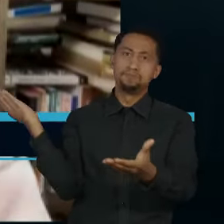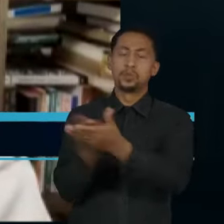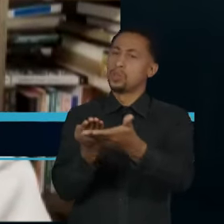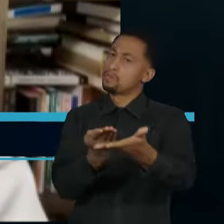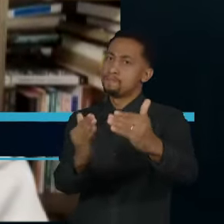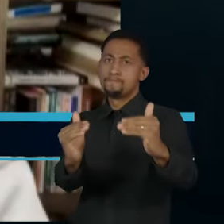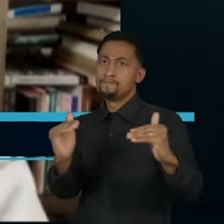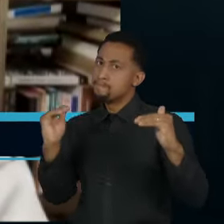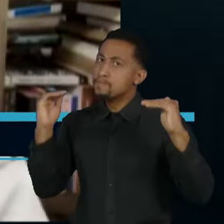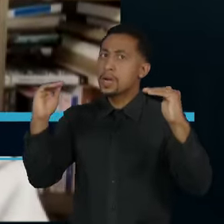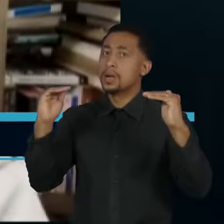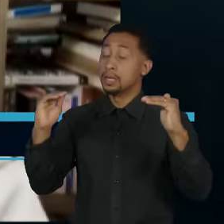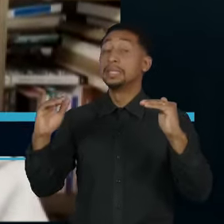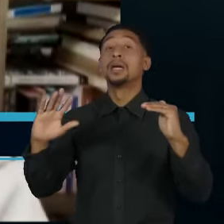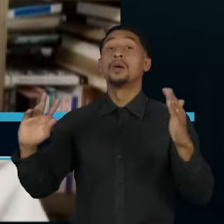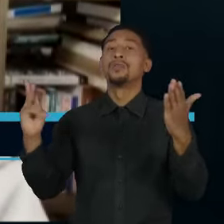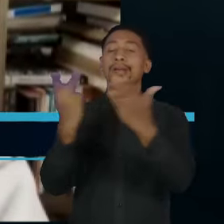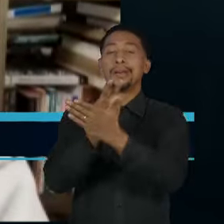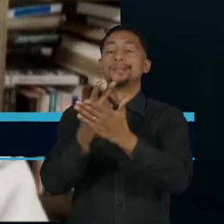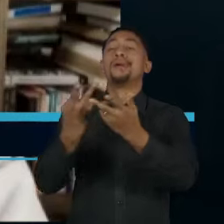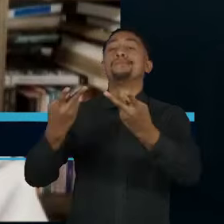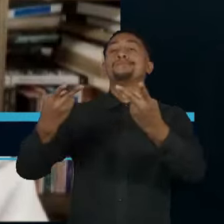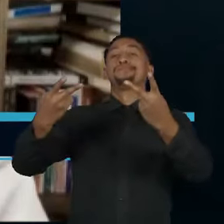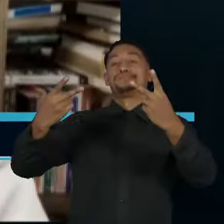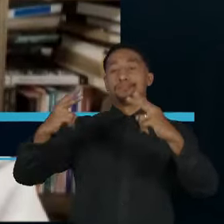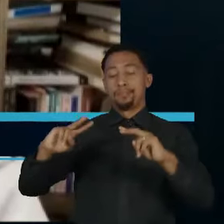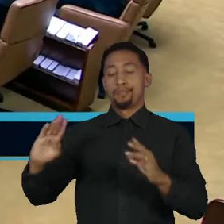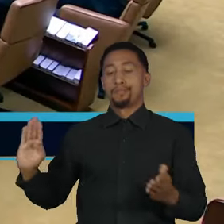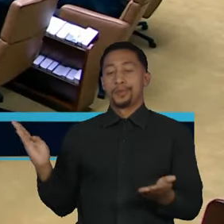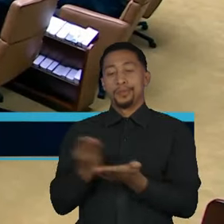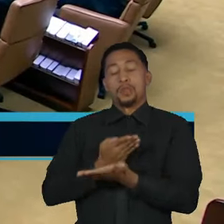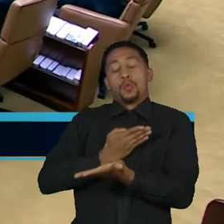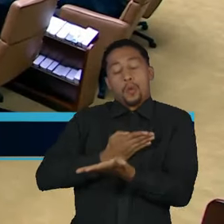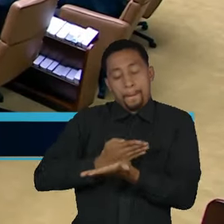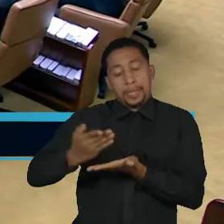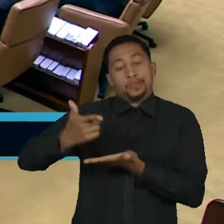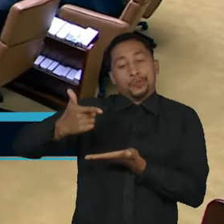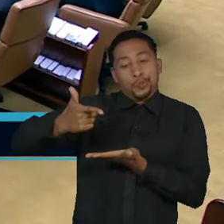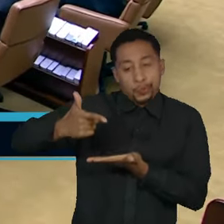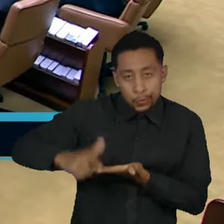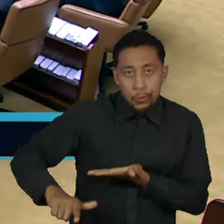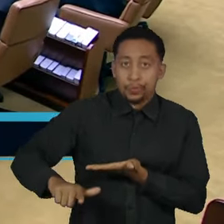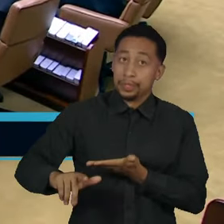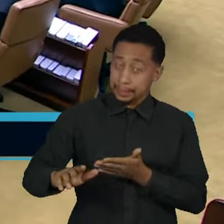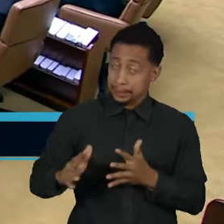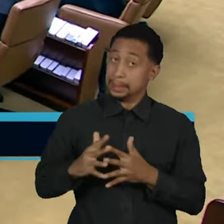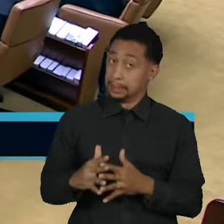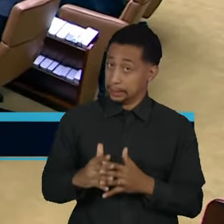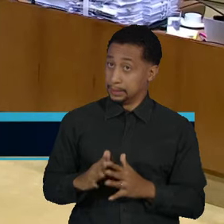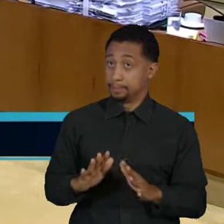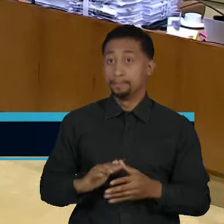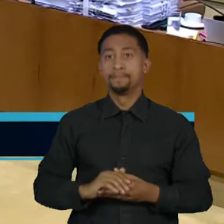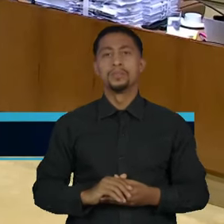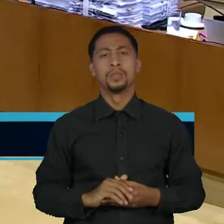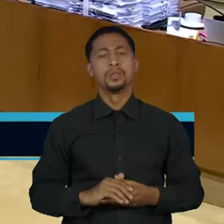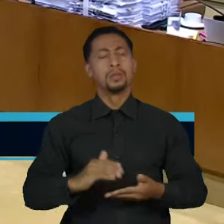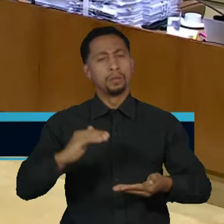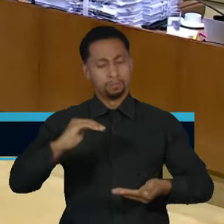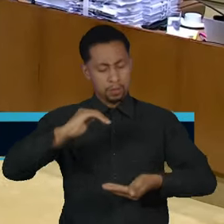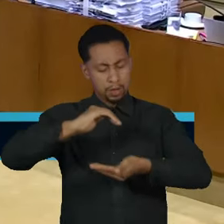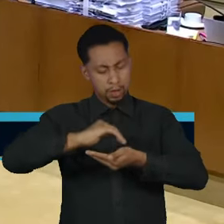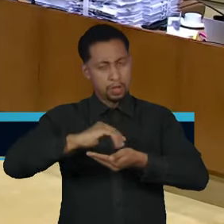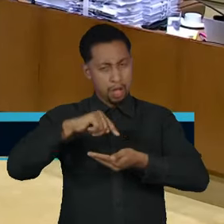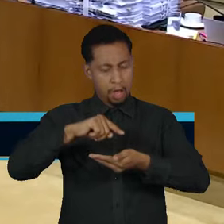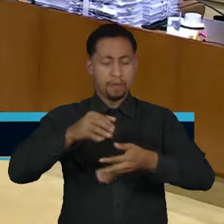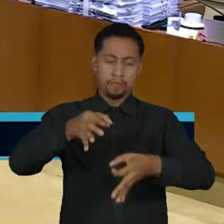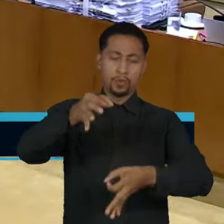ele regride, digamos assim, né, quase que voltando à estaca zero. A análise do Supremo vai acontecer em meio à discussão sobre